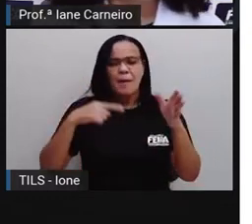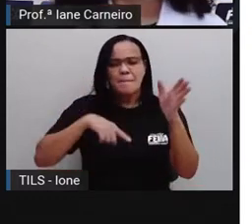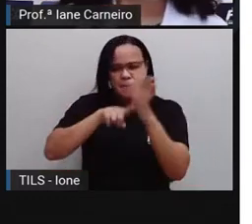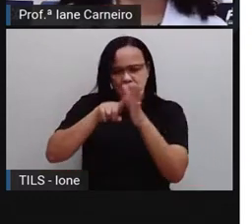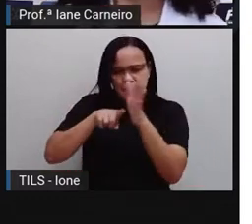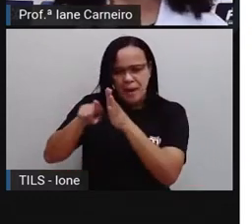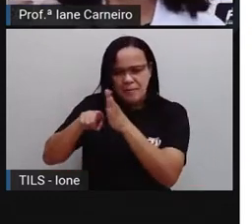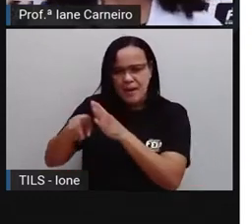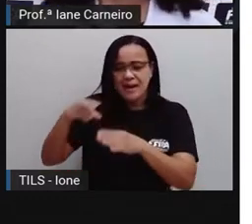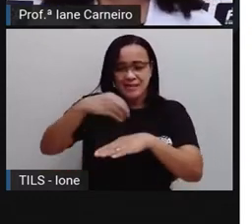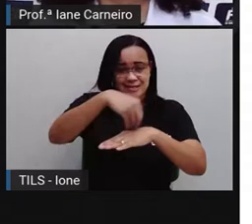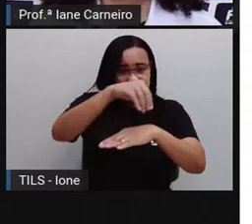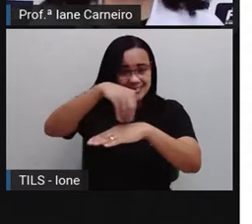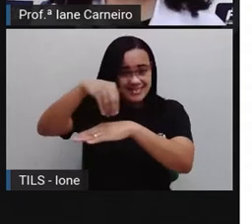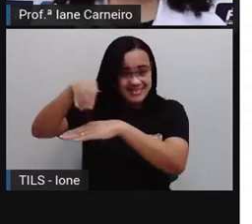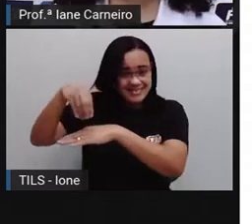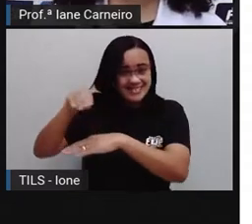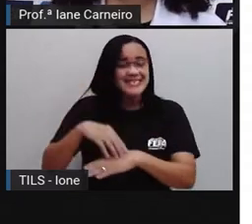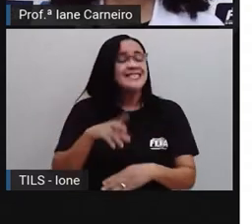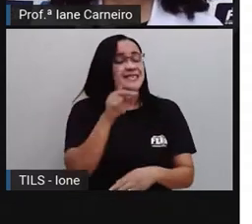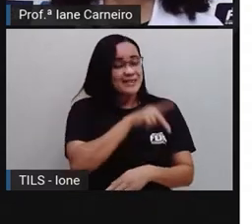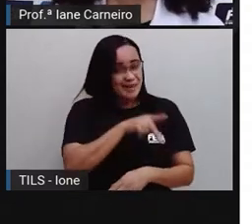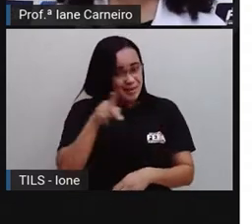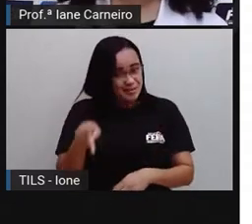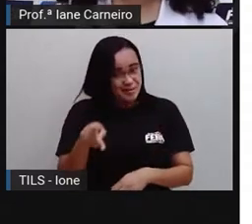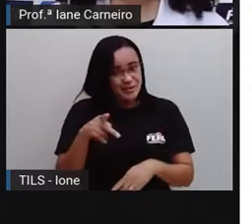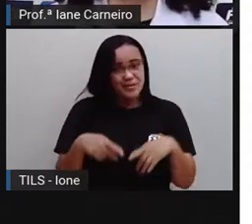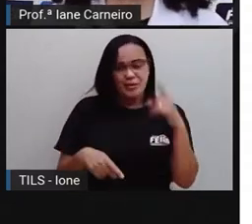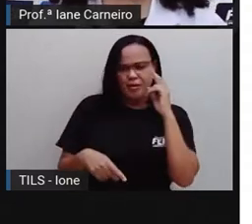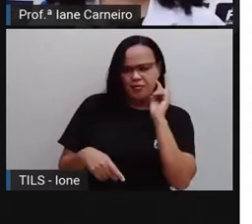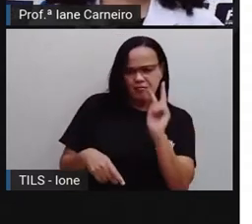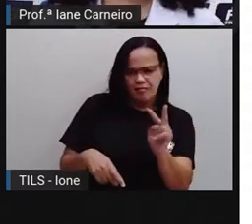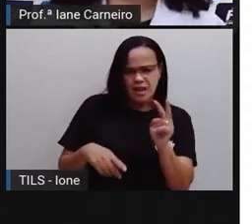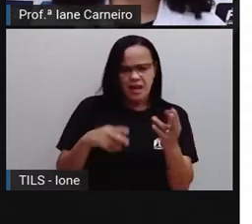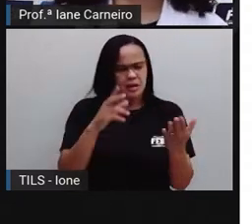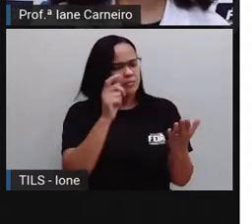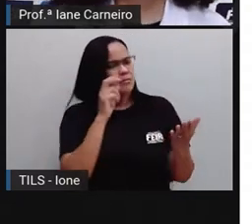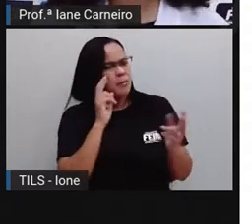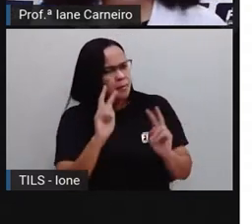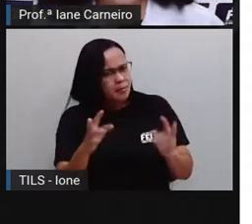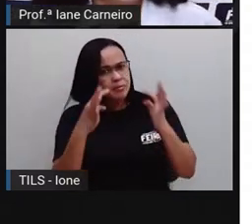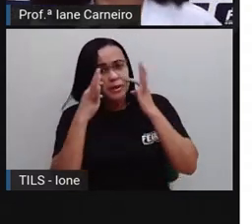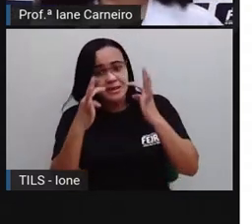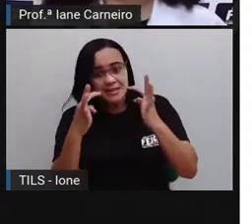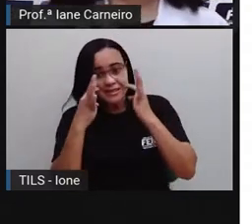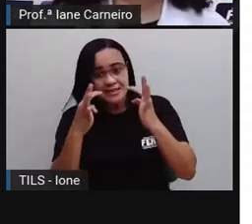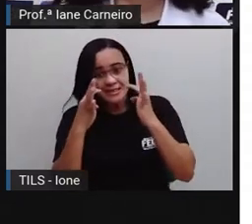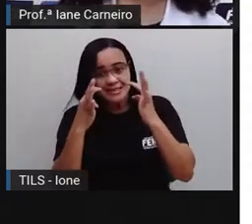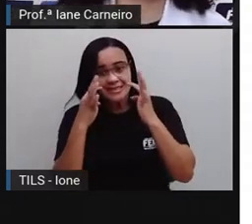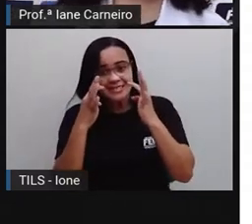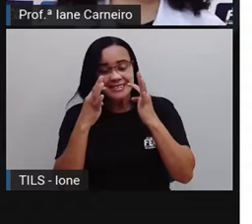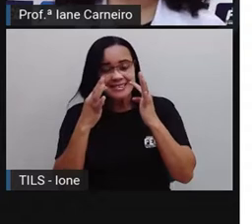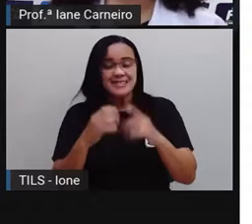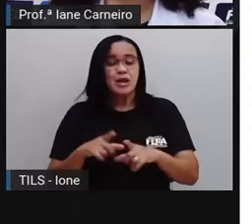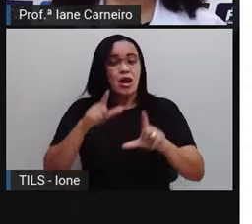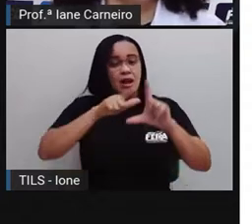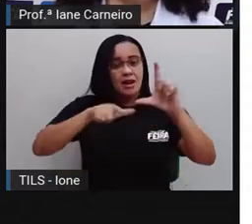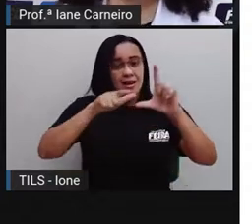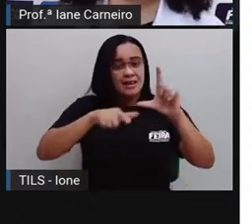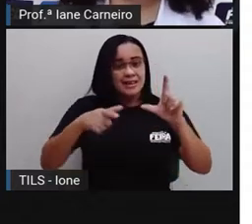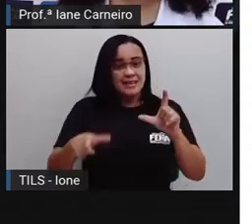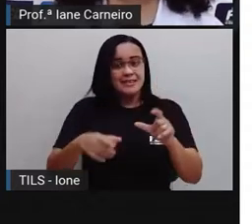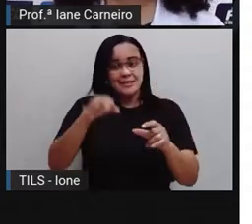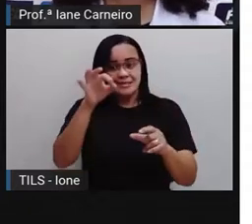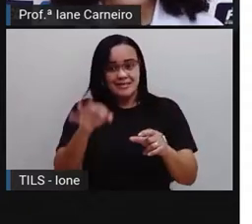dicas de como você pode fazer né para verificar a observar Qual é a letra adequada Quase que eu certa para usar